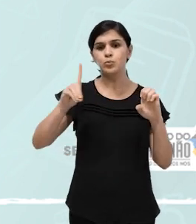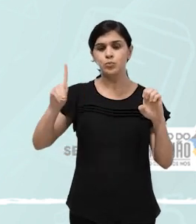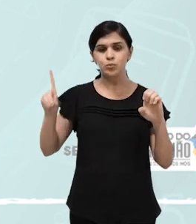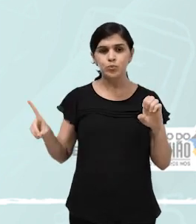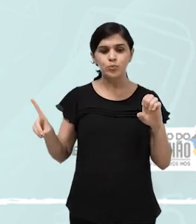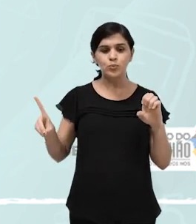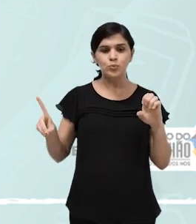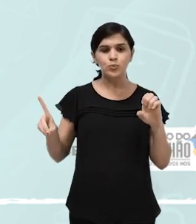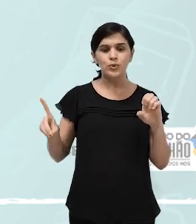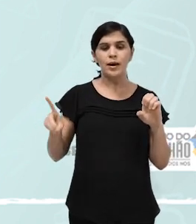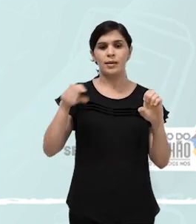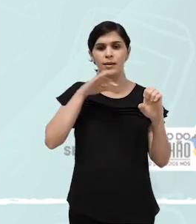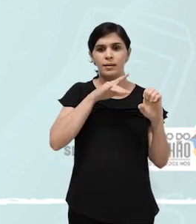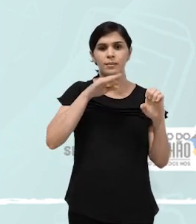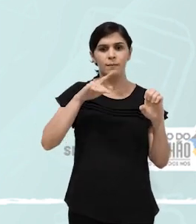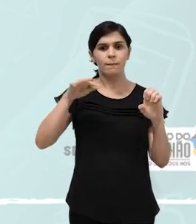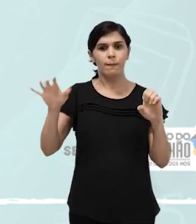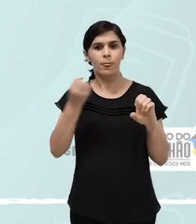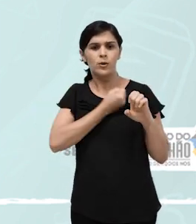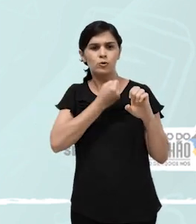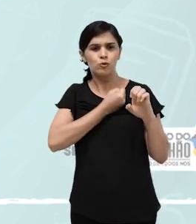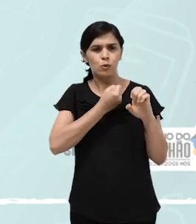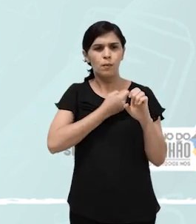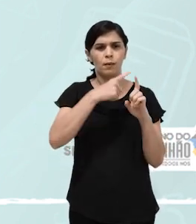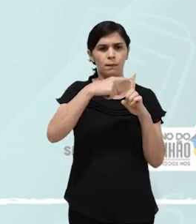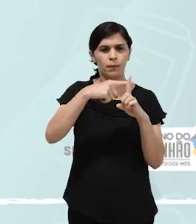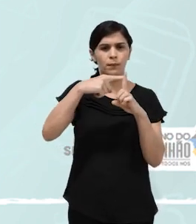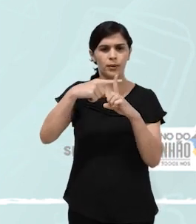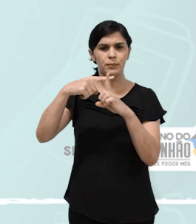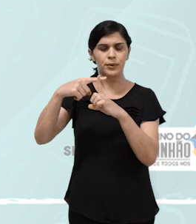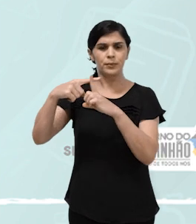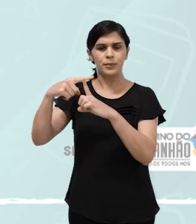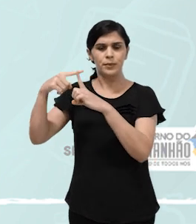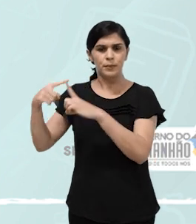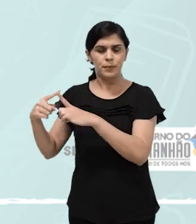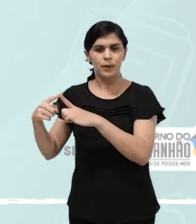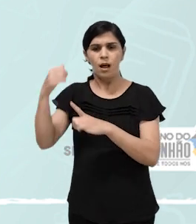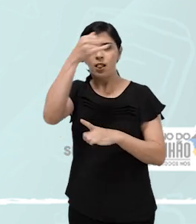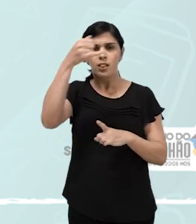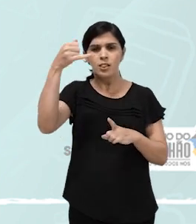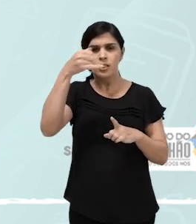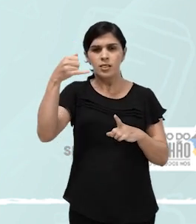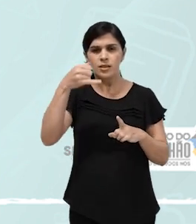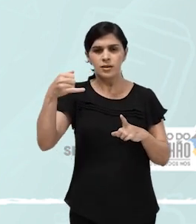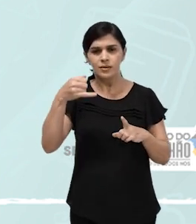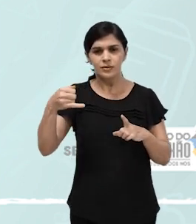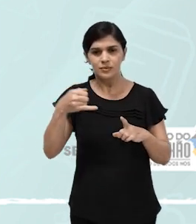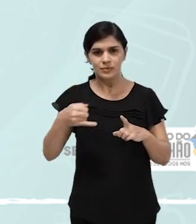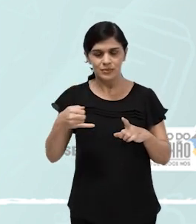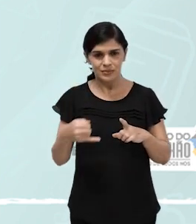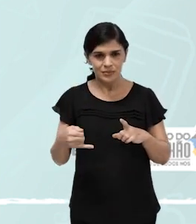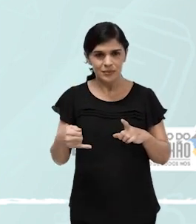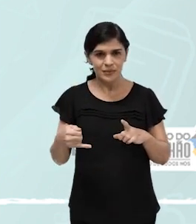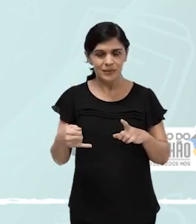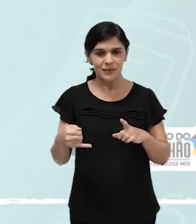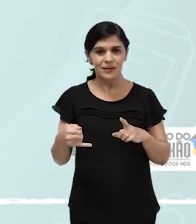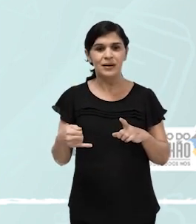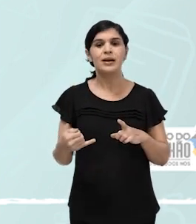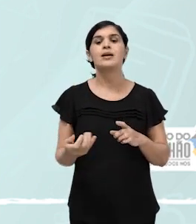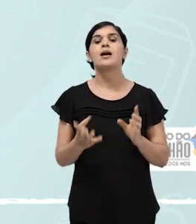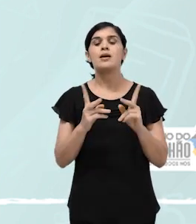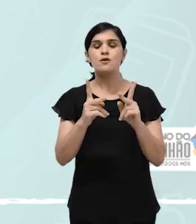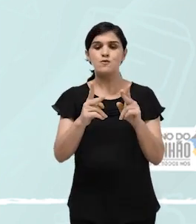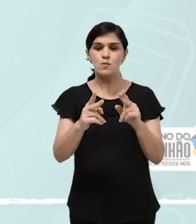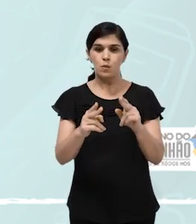número atômico dos elementos. Bom, em linhas horizontais, tais que os elementos com propriedades